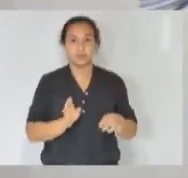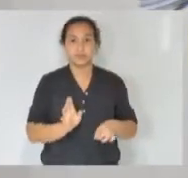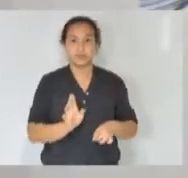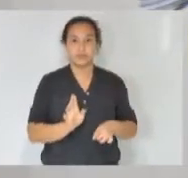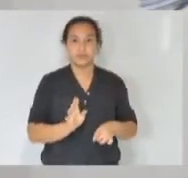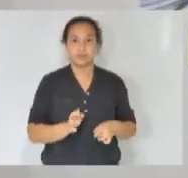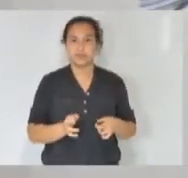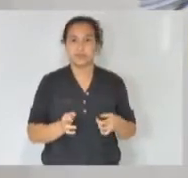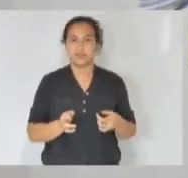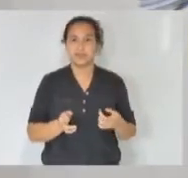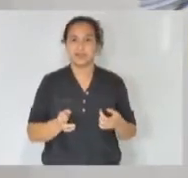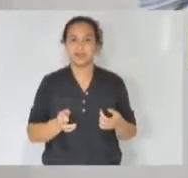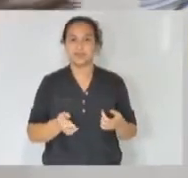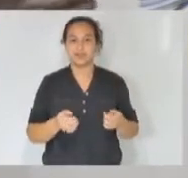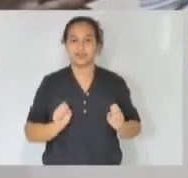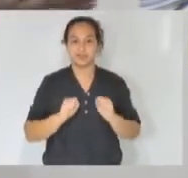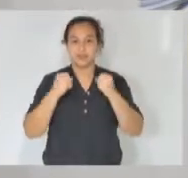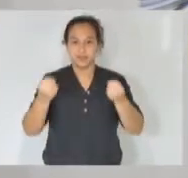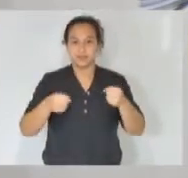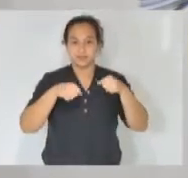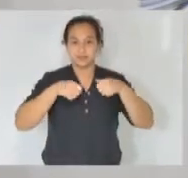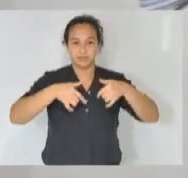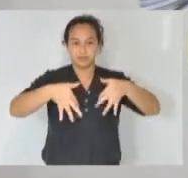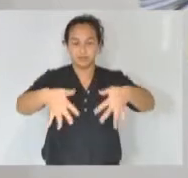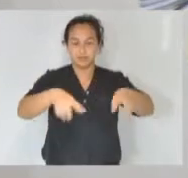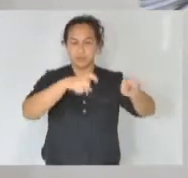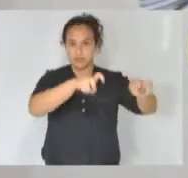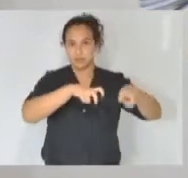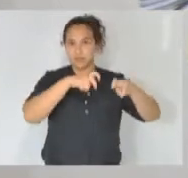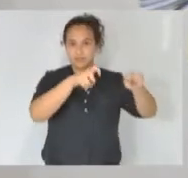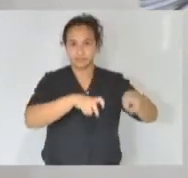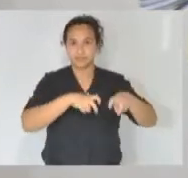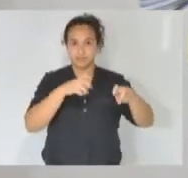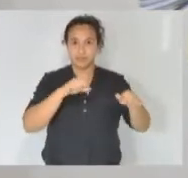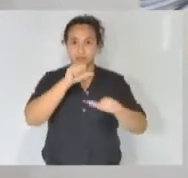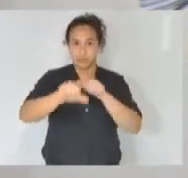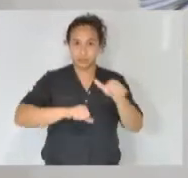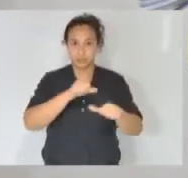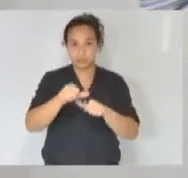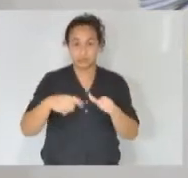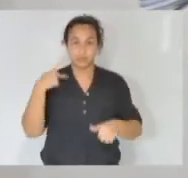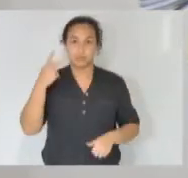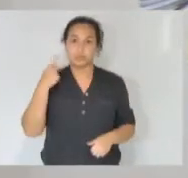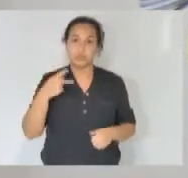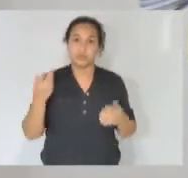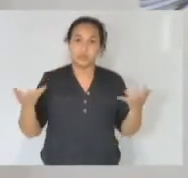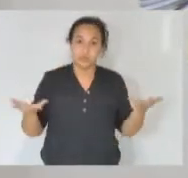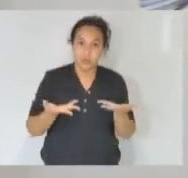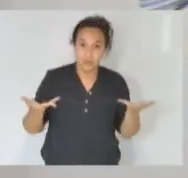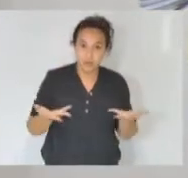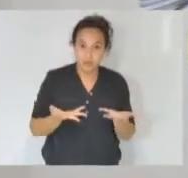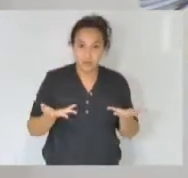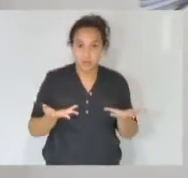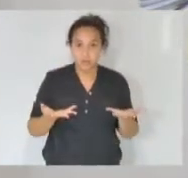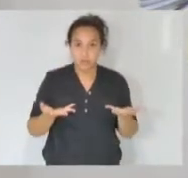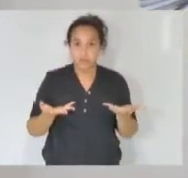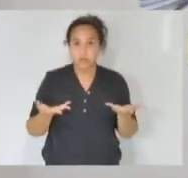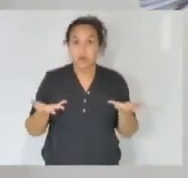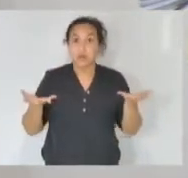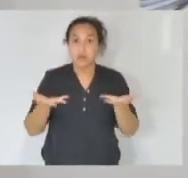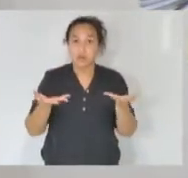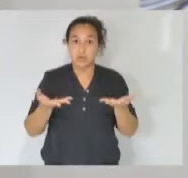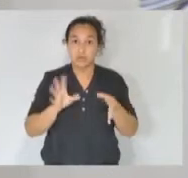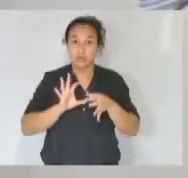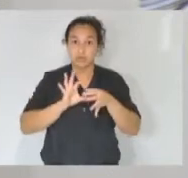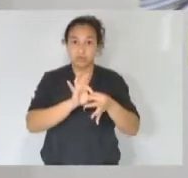insumos agrícolas. Se mudar a política atual, que hoje está vinculada